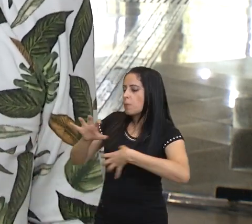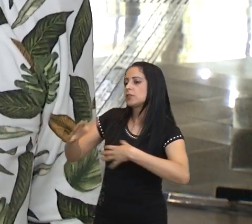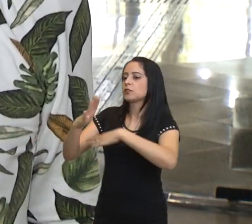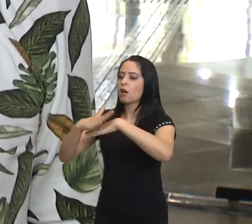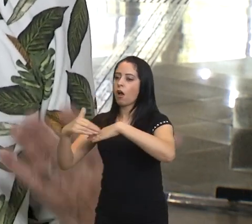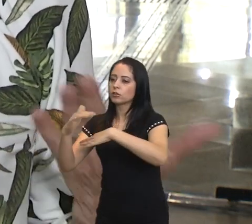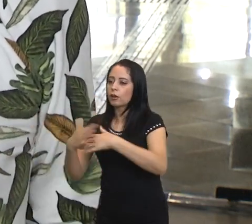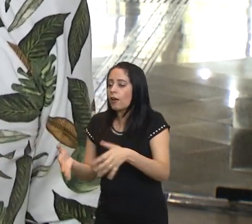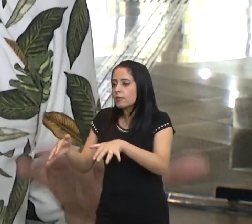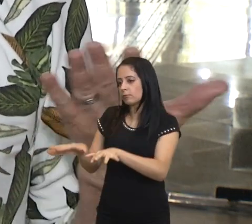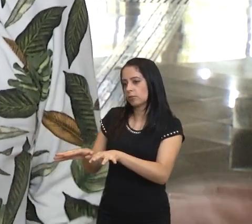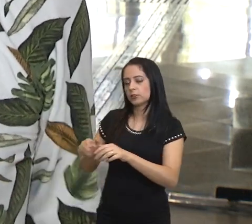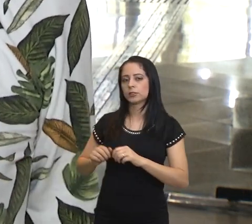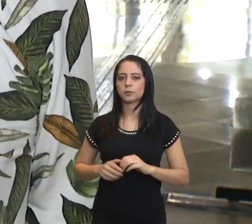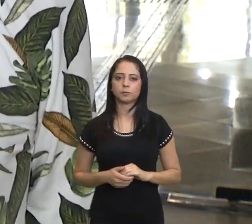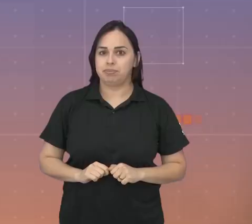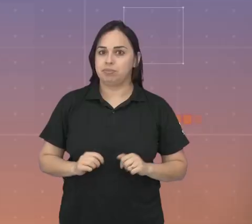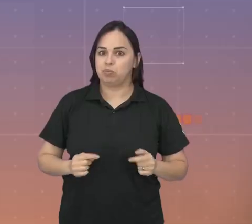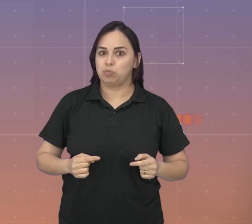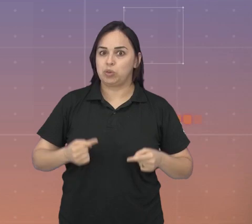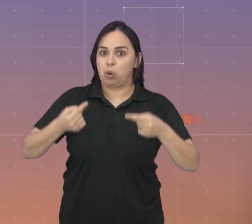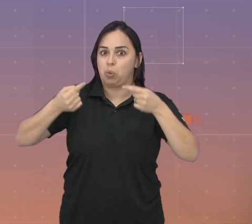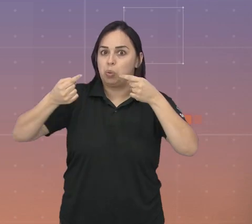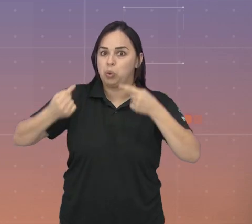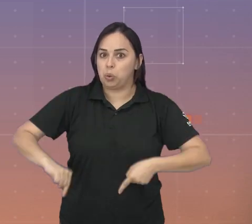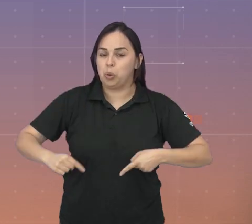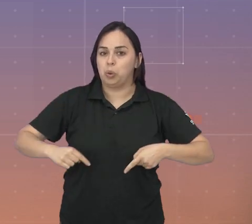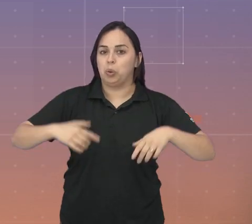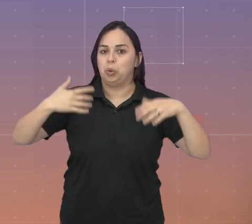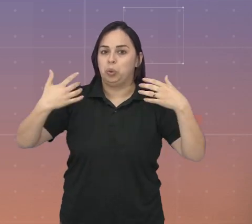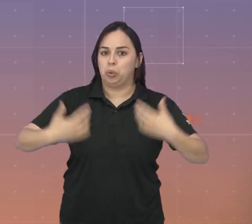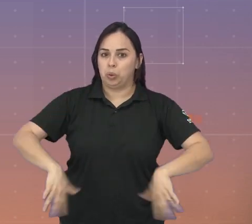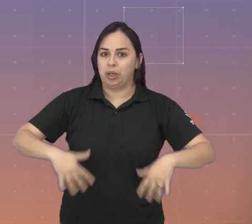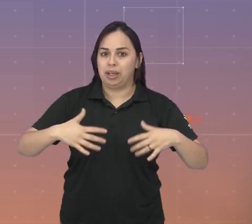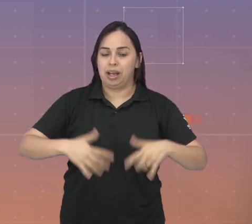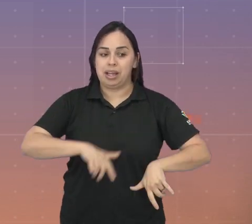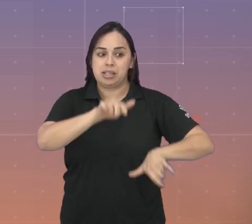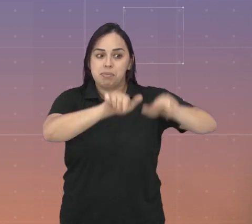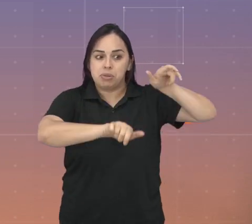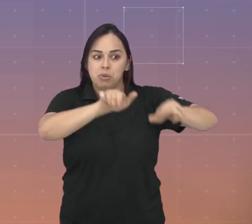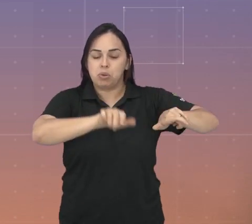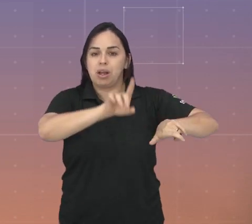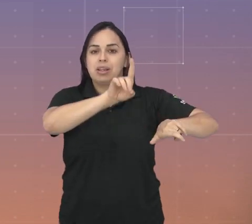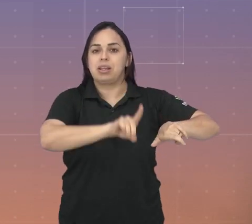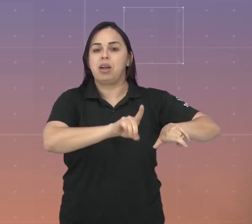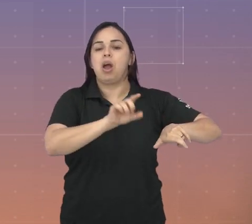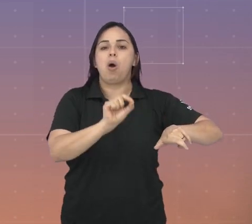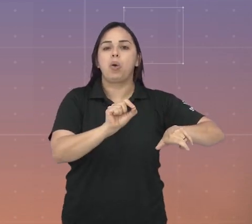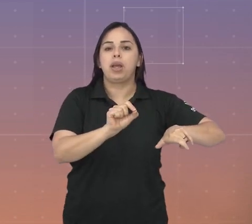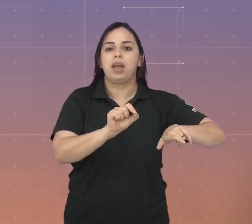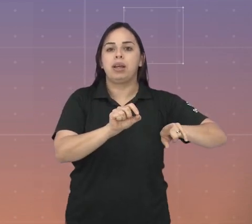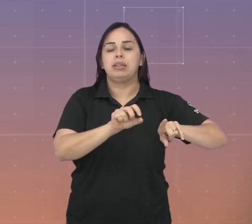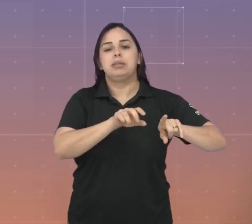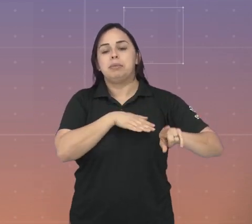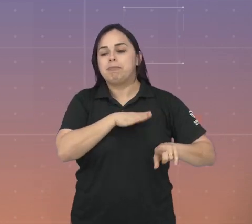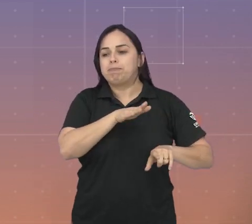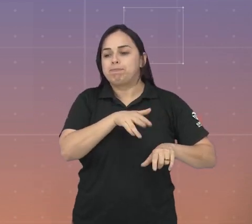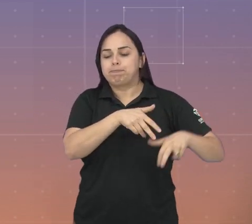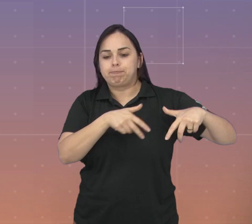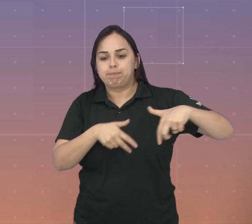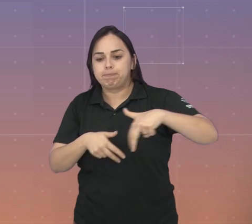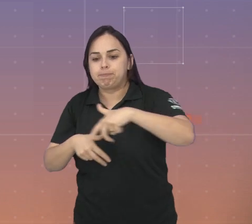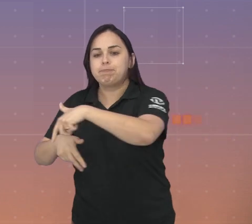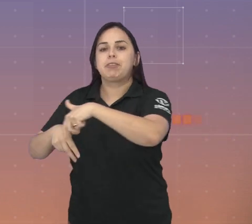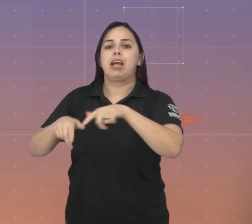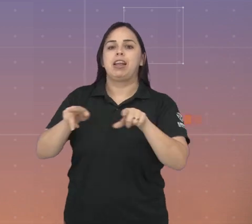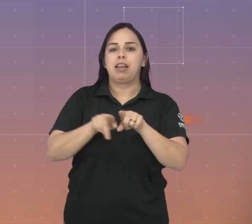de inclusão, de amor, de carinho. E um desafio para muitas pessoas com deficiência é a locomoção. E